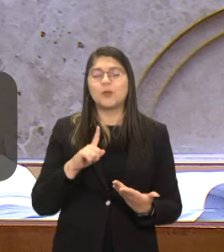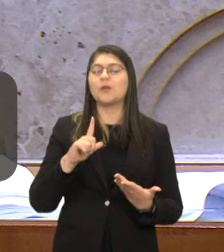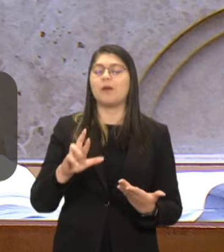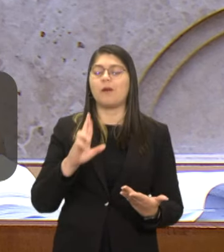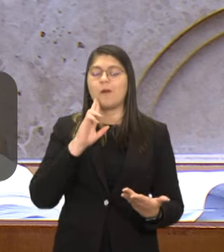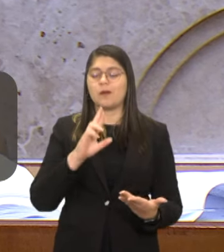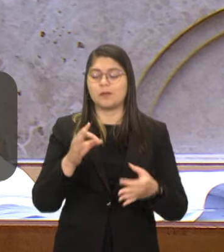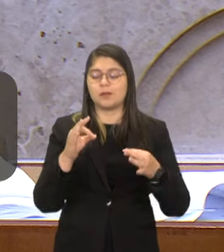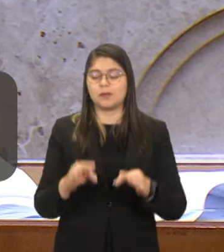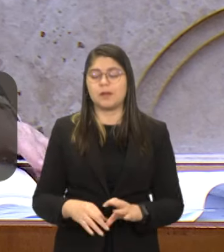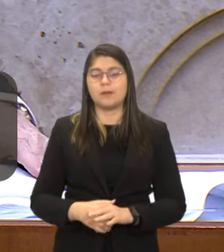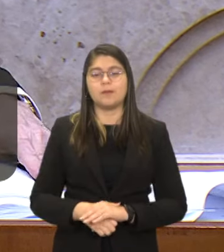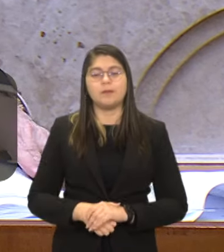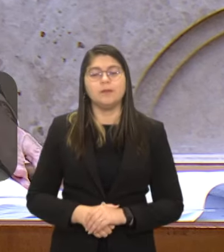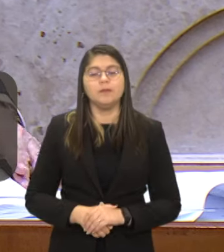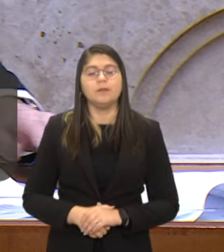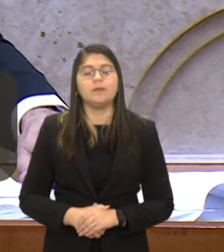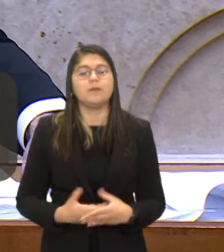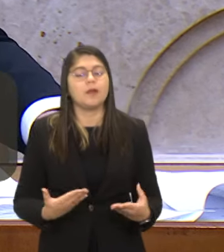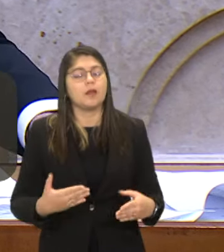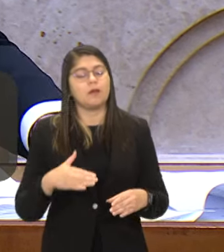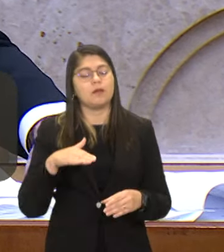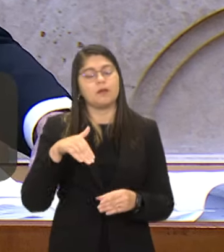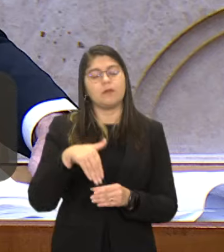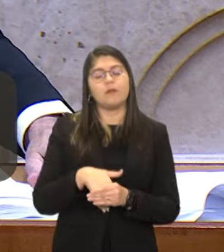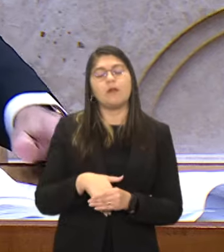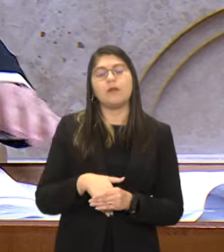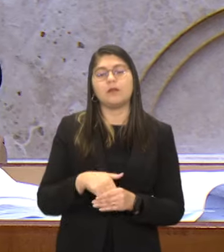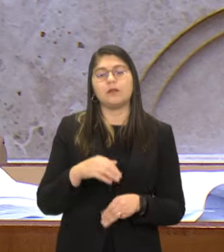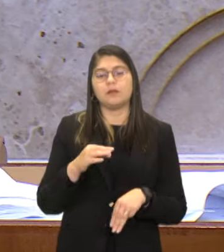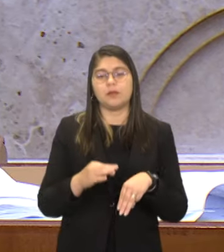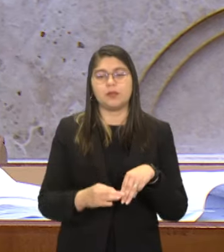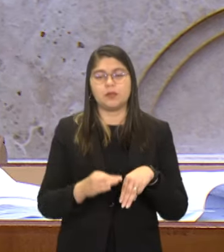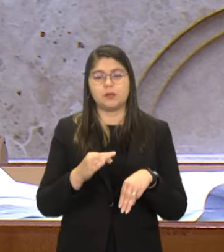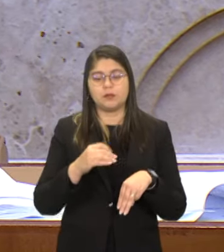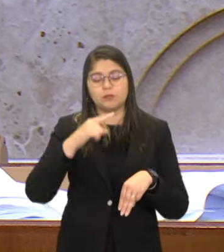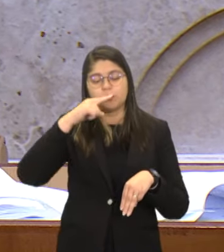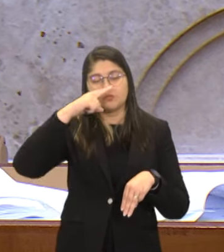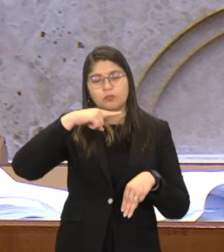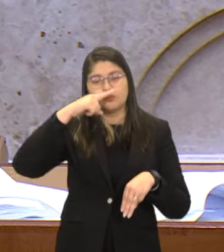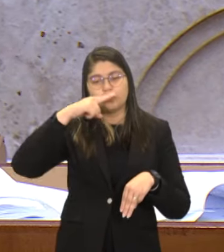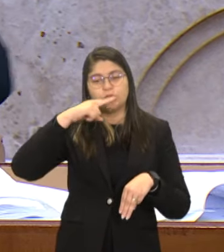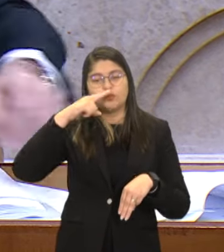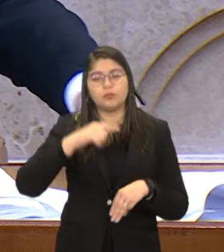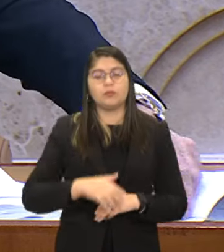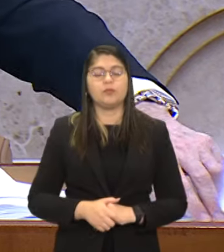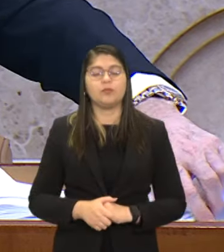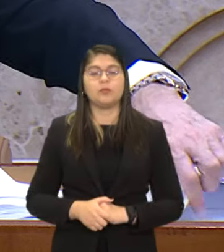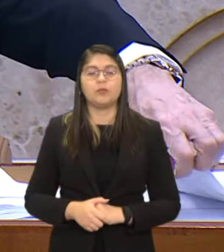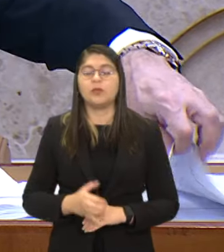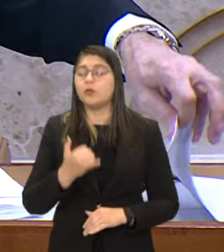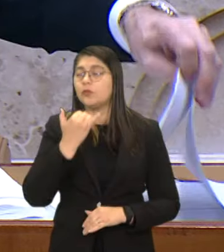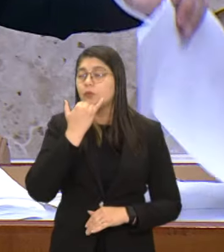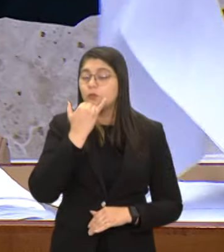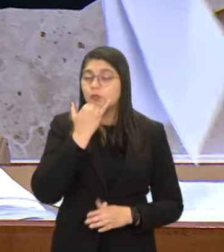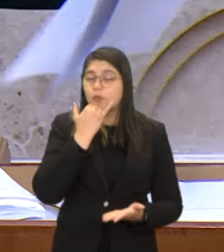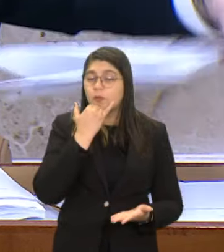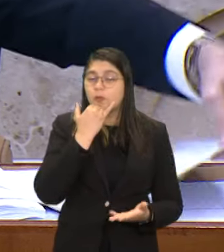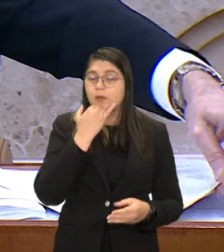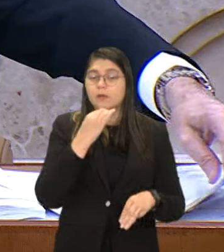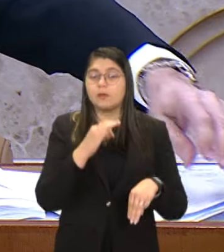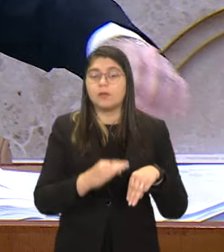resultado. Como vota o nosso decano, ministro Gilmar Mendes? Ah, perdão, achei que o ministro Dias Toffoli já